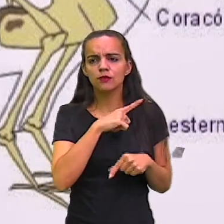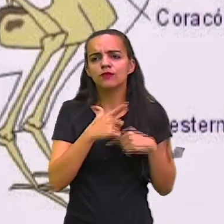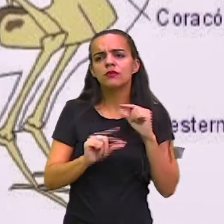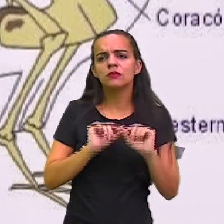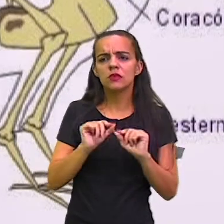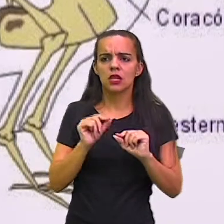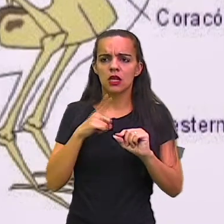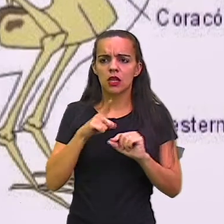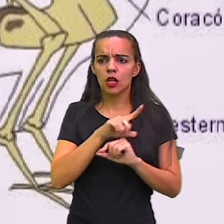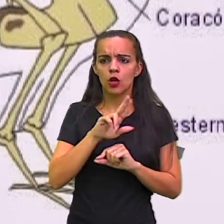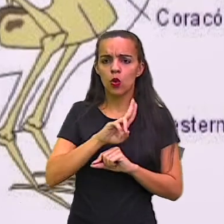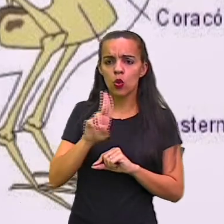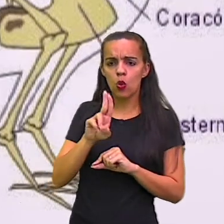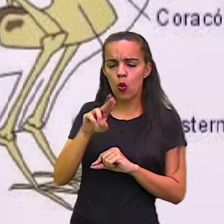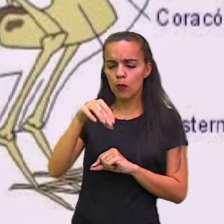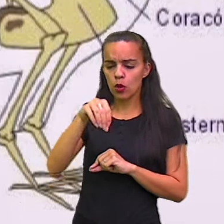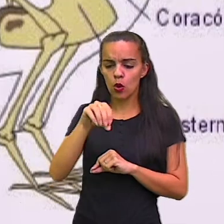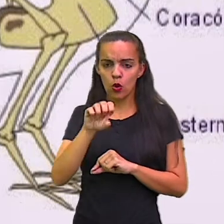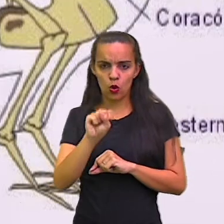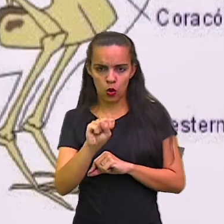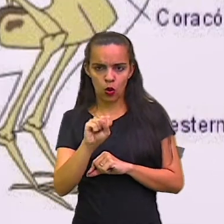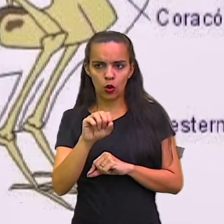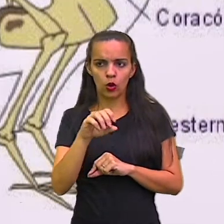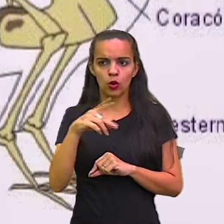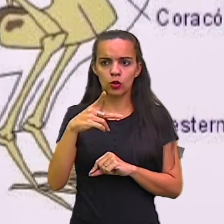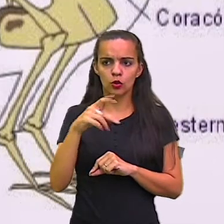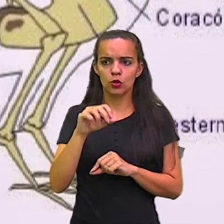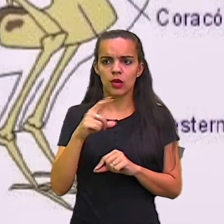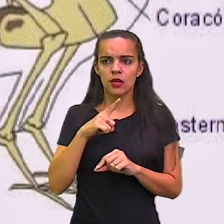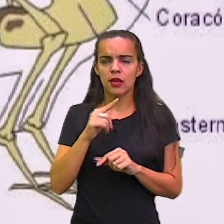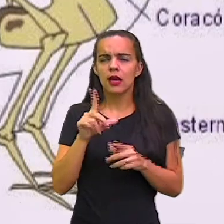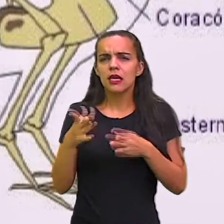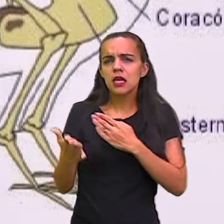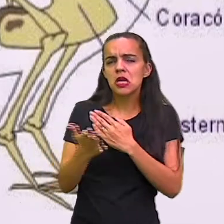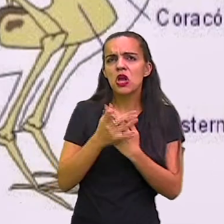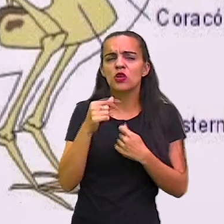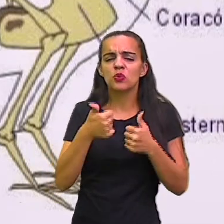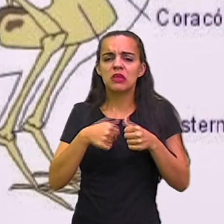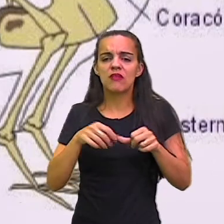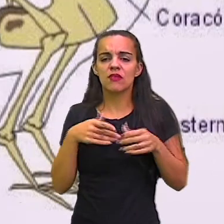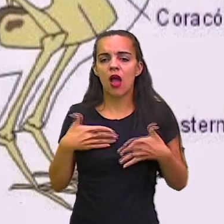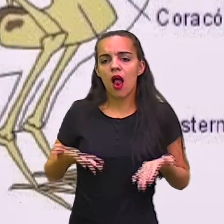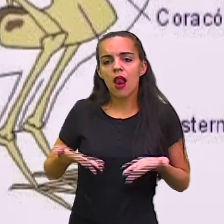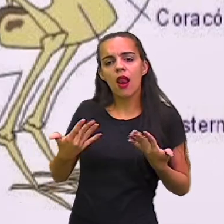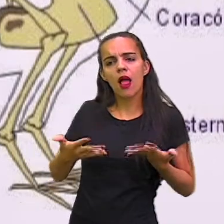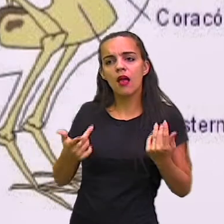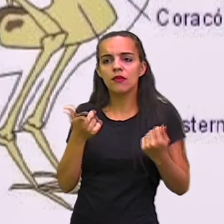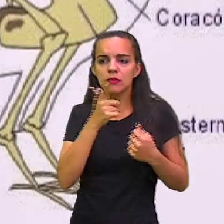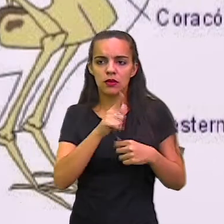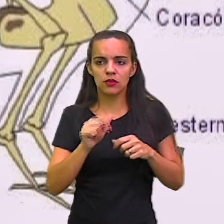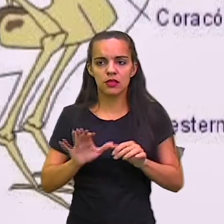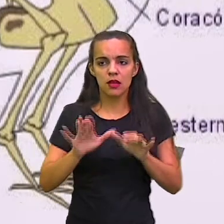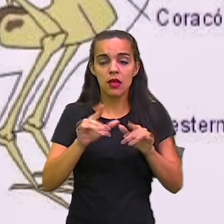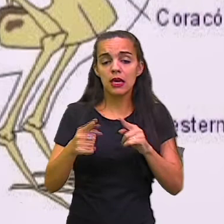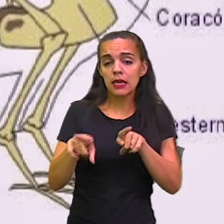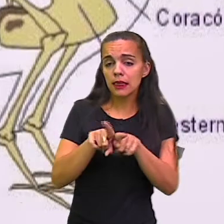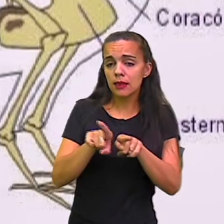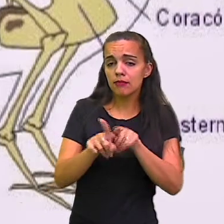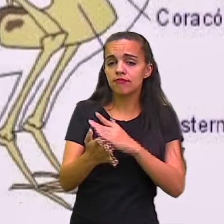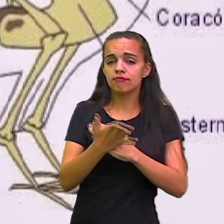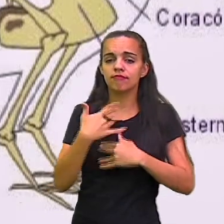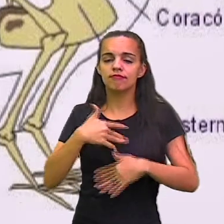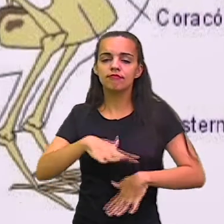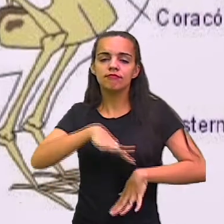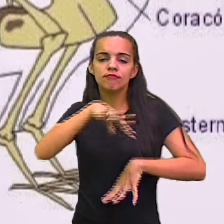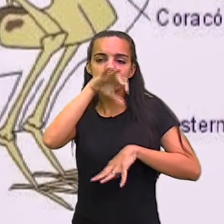de ossos pneumáticos se isso vai garantir uma leveza no Animal a respiração o caso